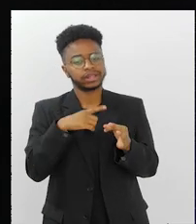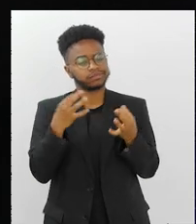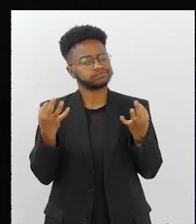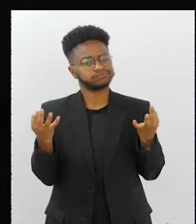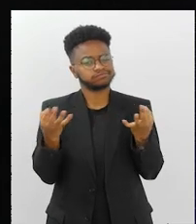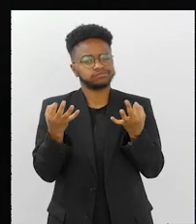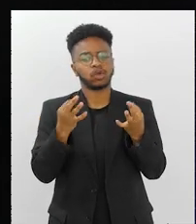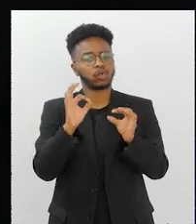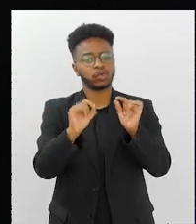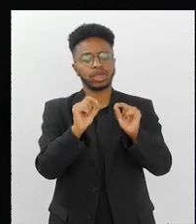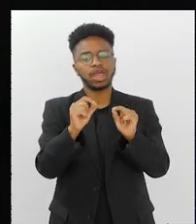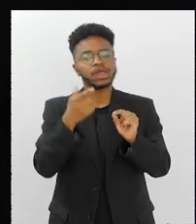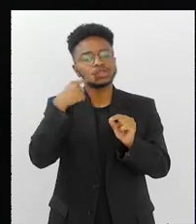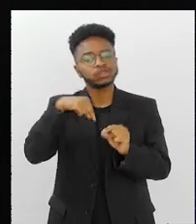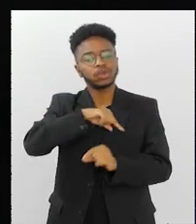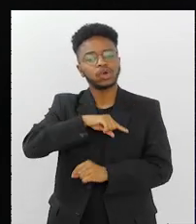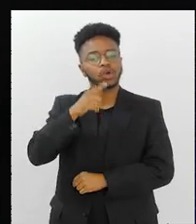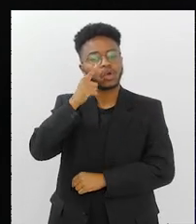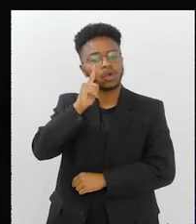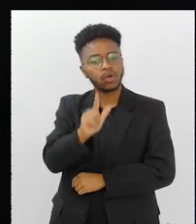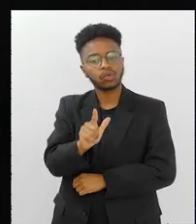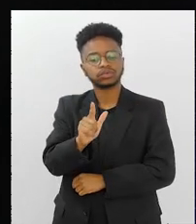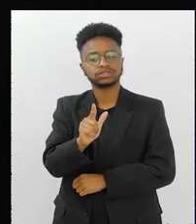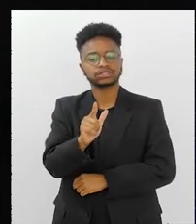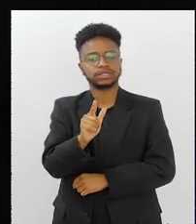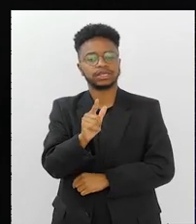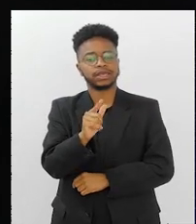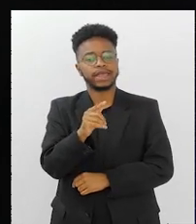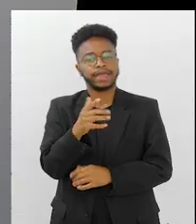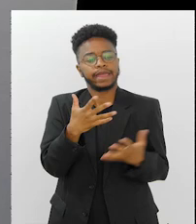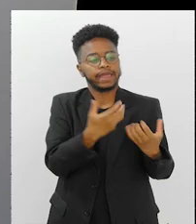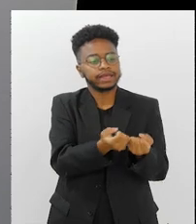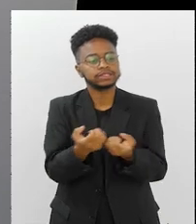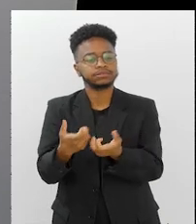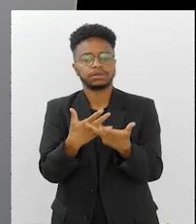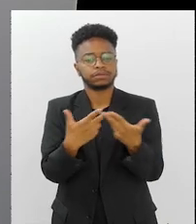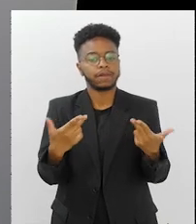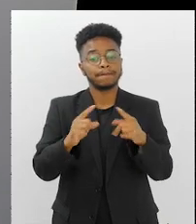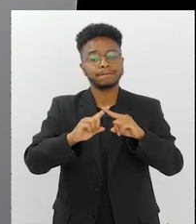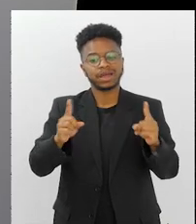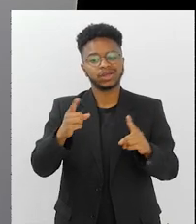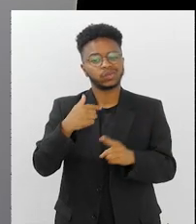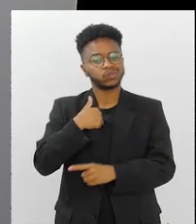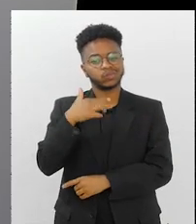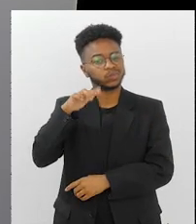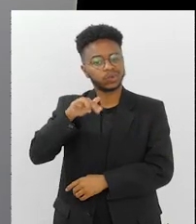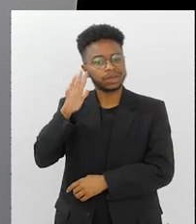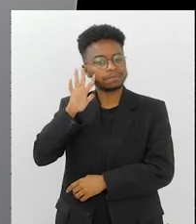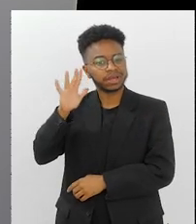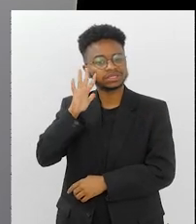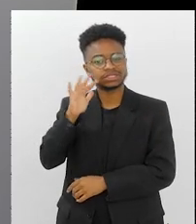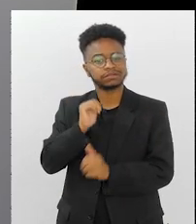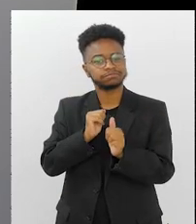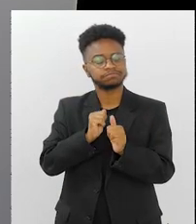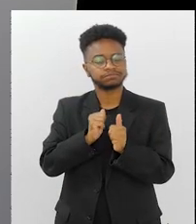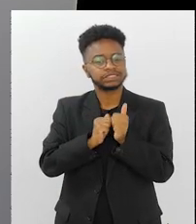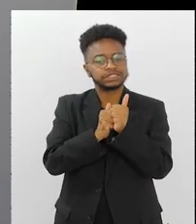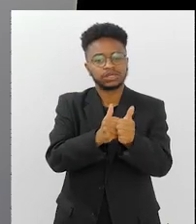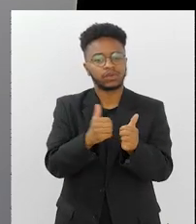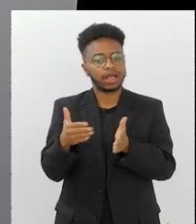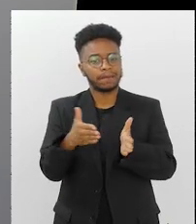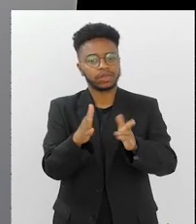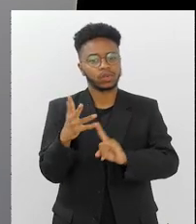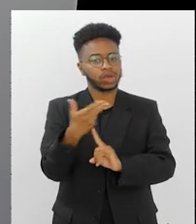glamur que a gente chama né de de coler os os os frutos mais eh eu não ia seguir esse caminho eu entrei na faculdade de